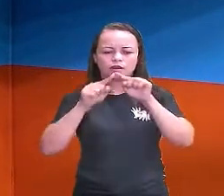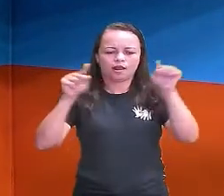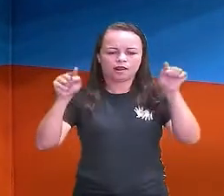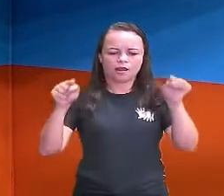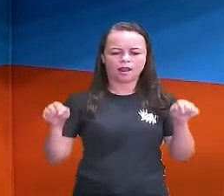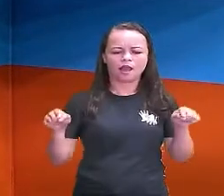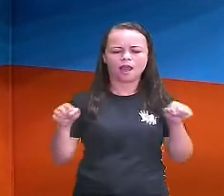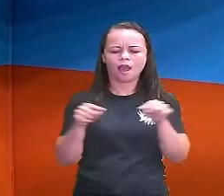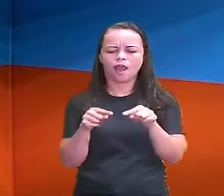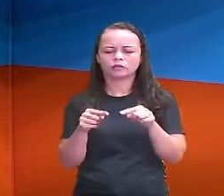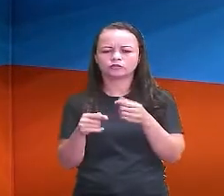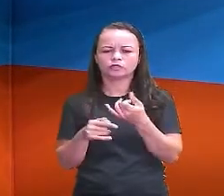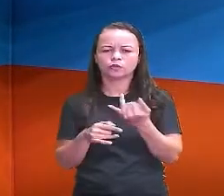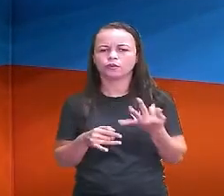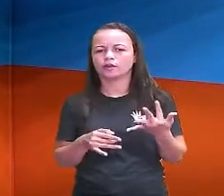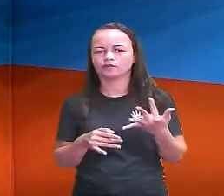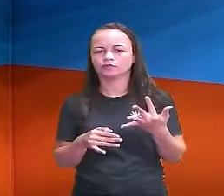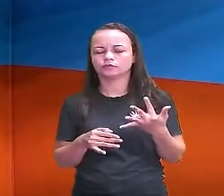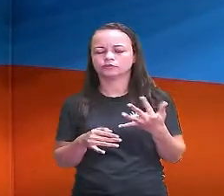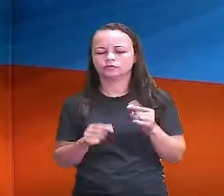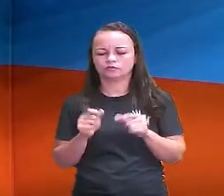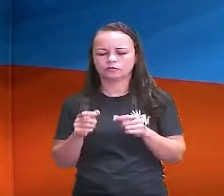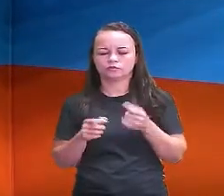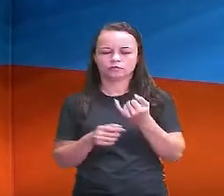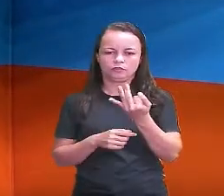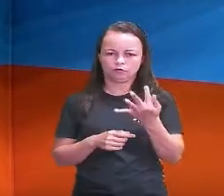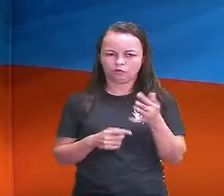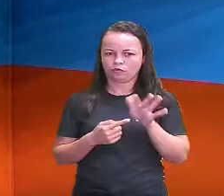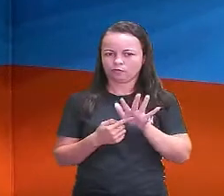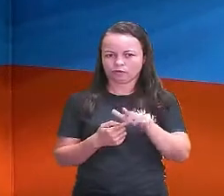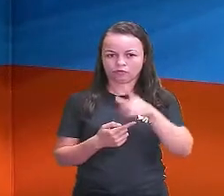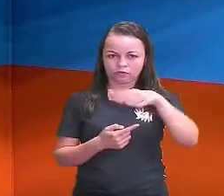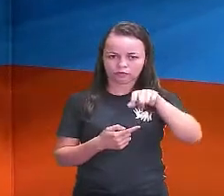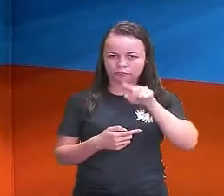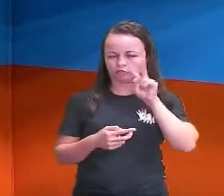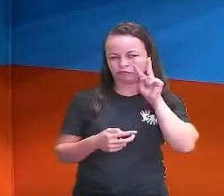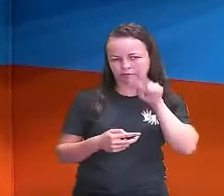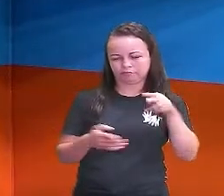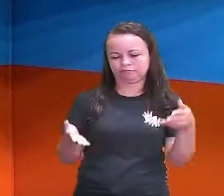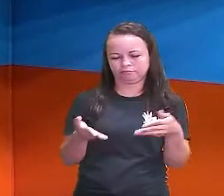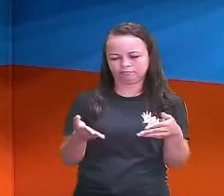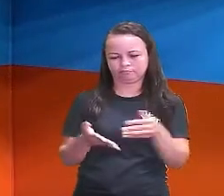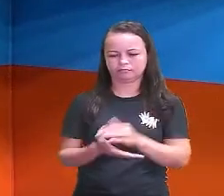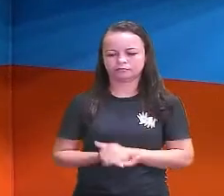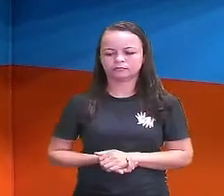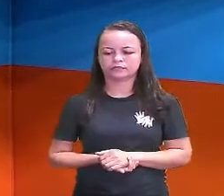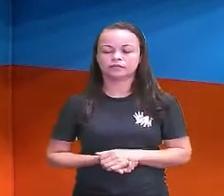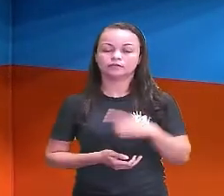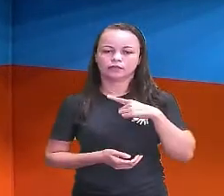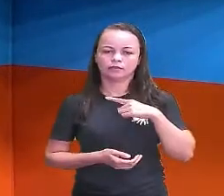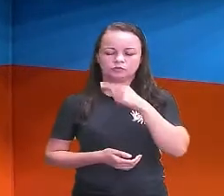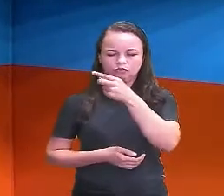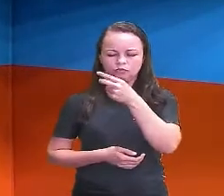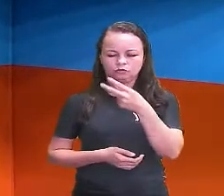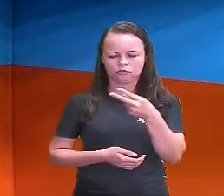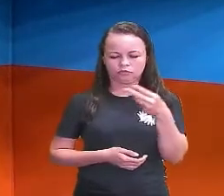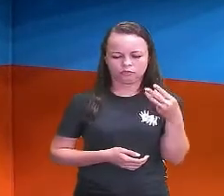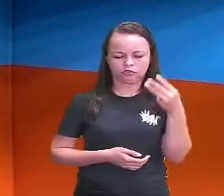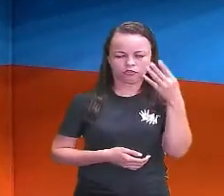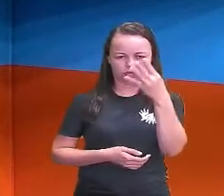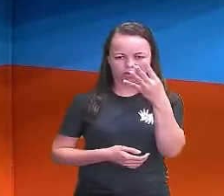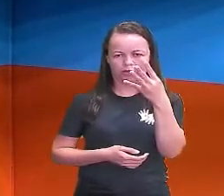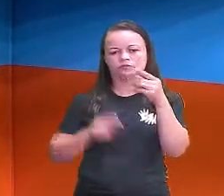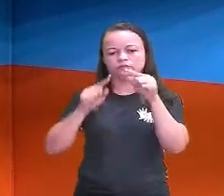retângulo, né? O retângulo tem. Vamos contar de novo, para quem chegou agora. Presta atenção. 1, 2, 3,